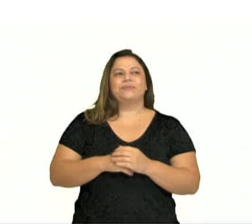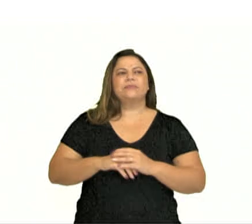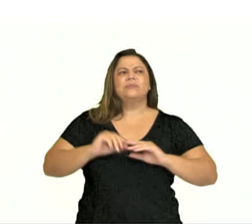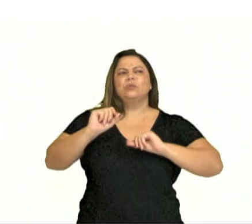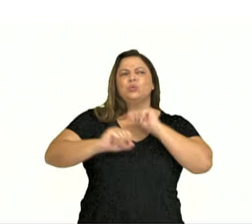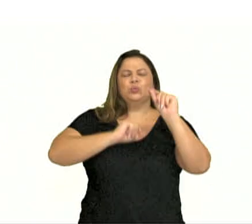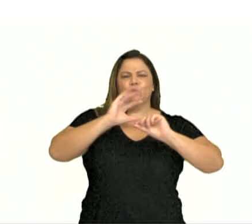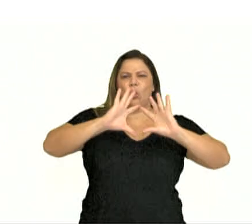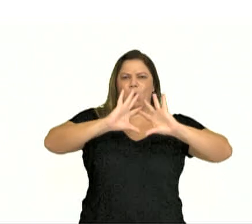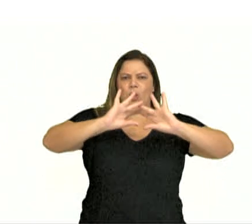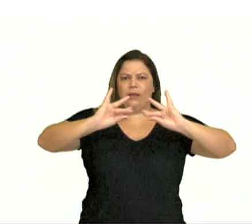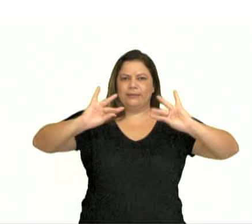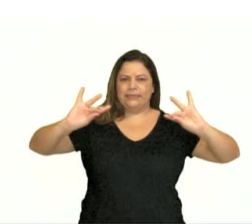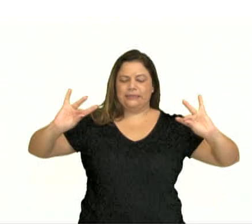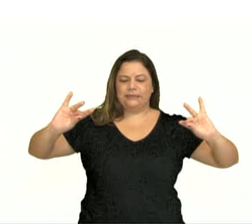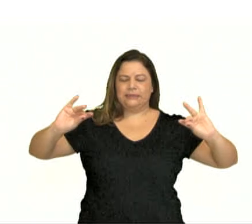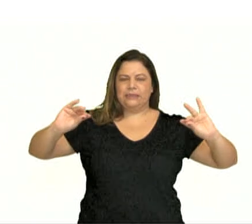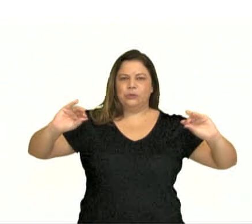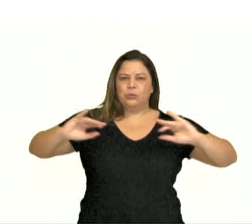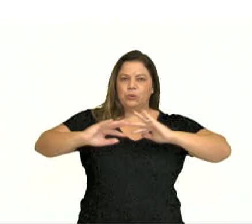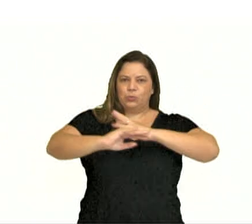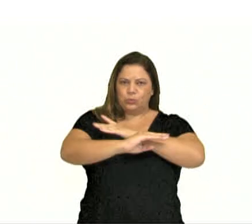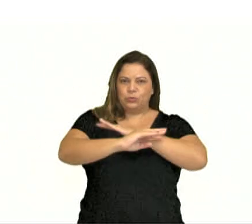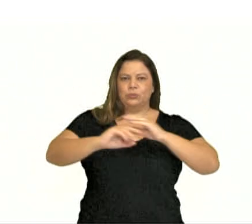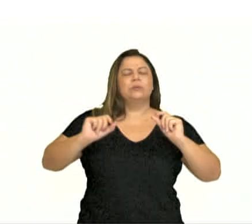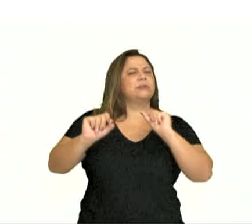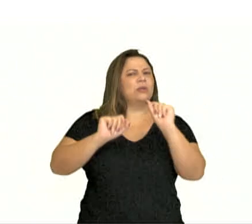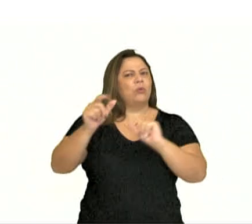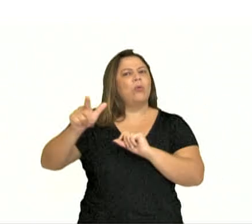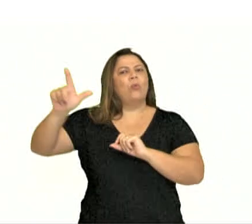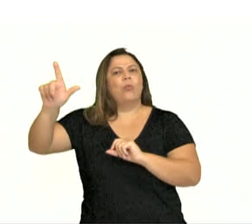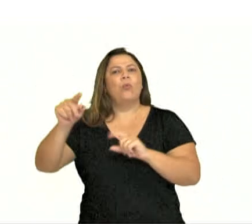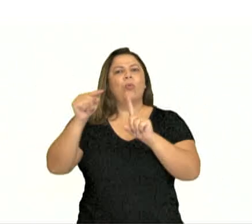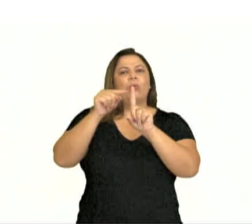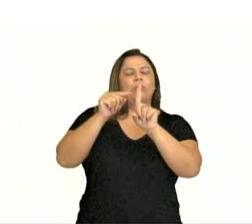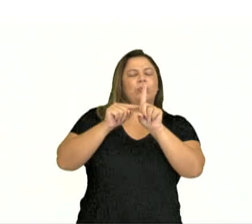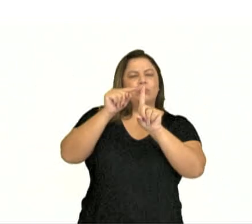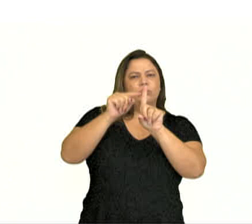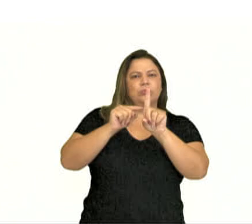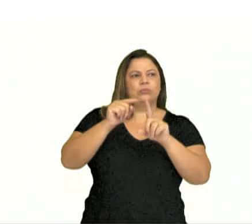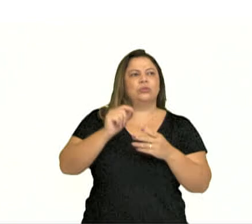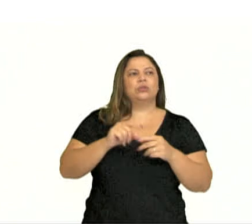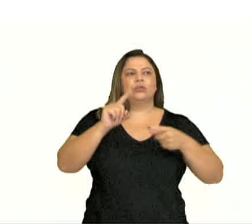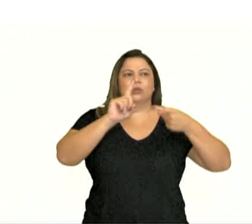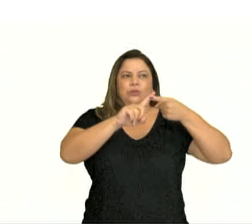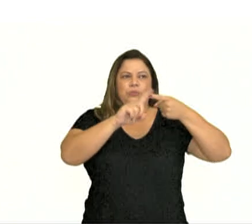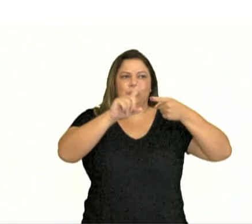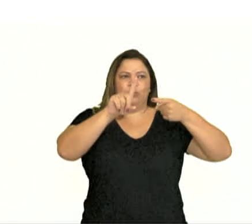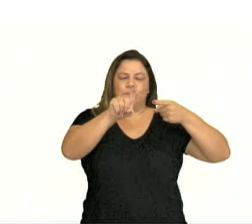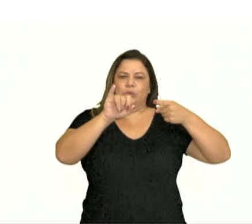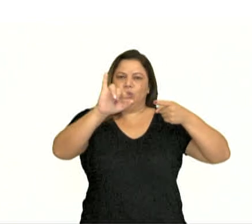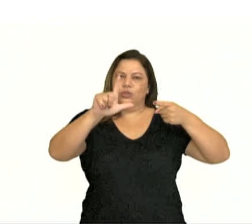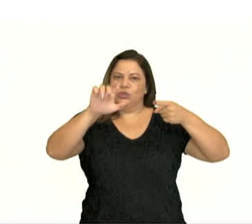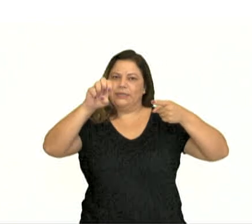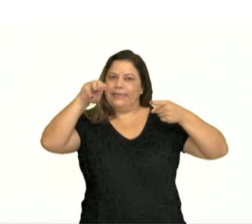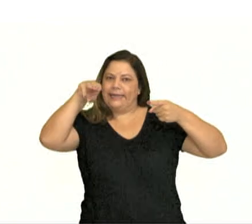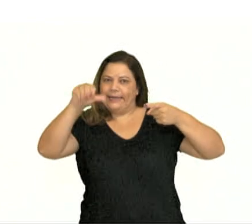é um outro tipo. Existem dois tecidos condutores, o xilema e